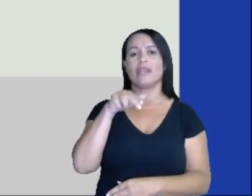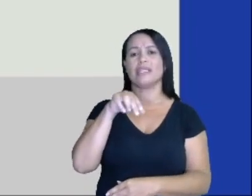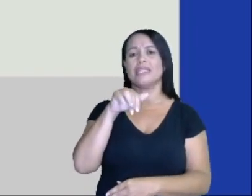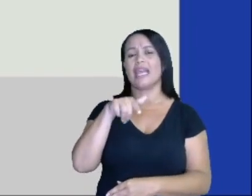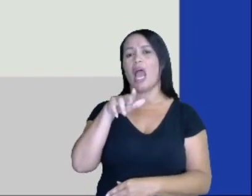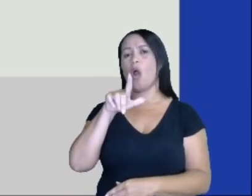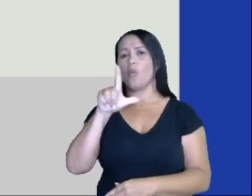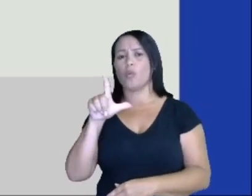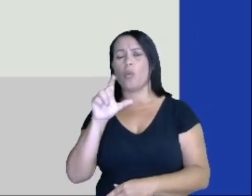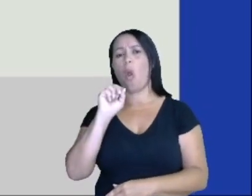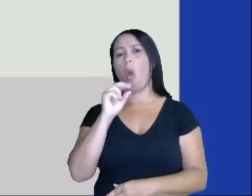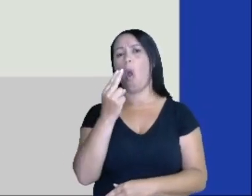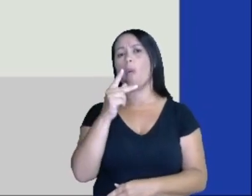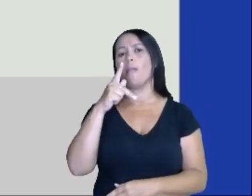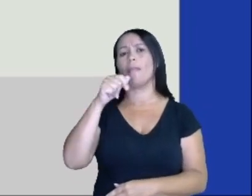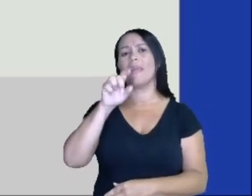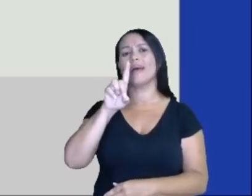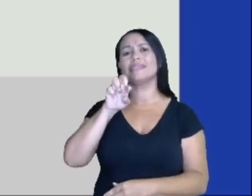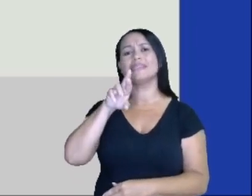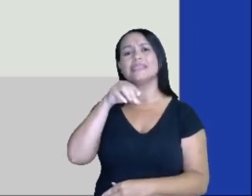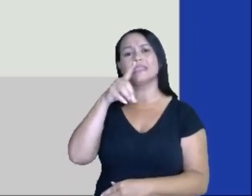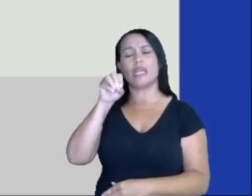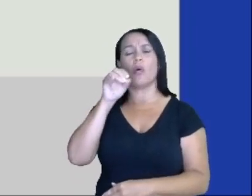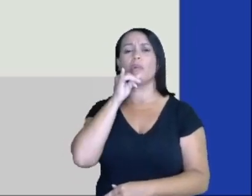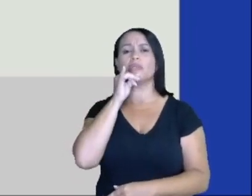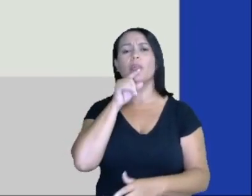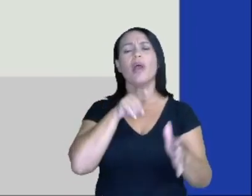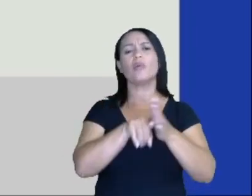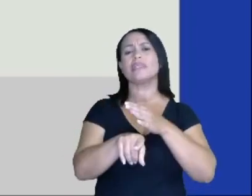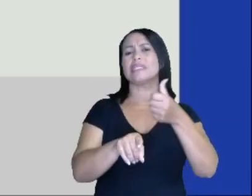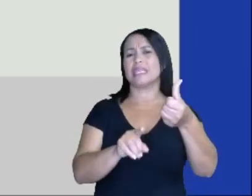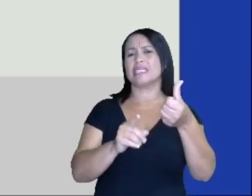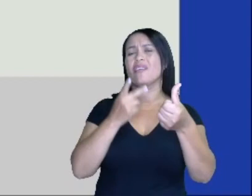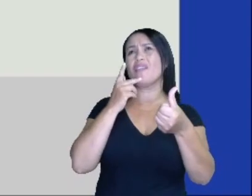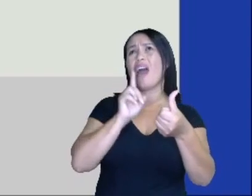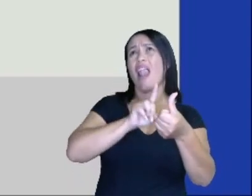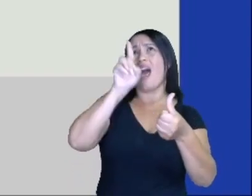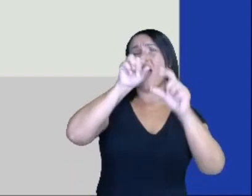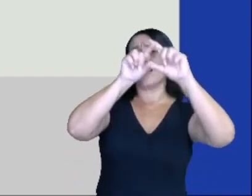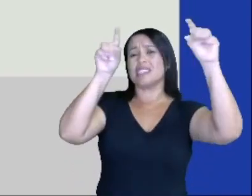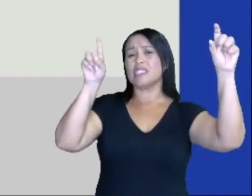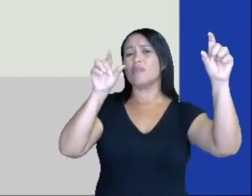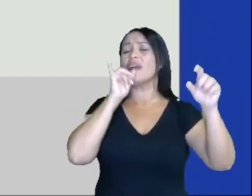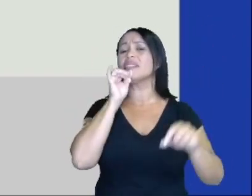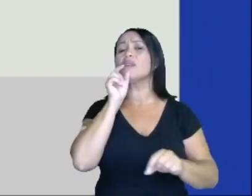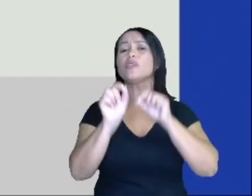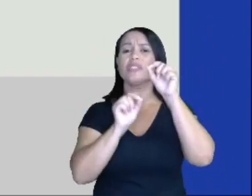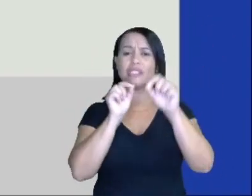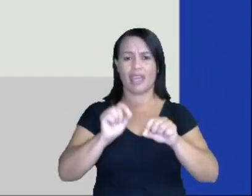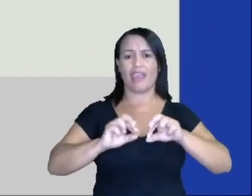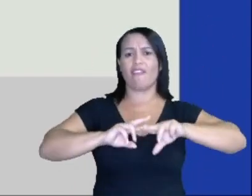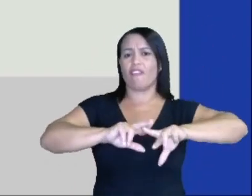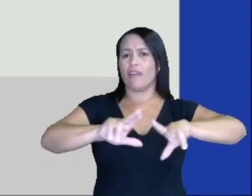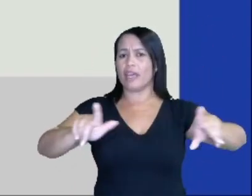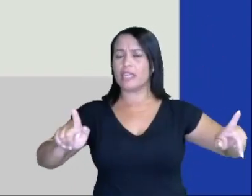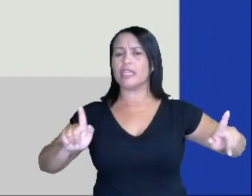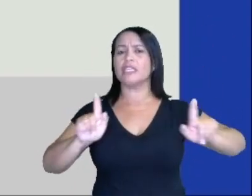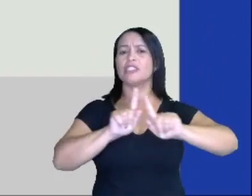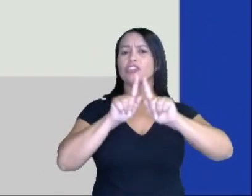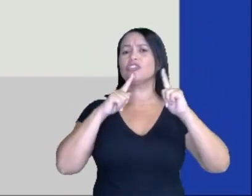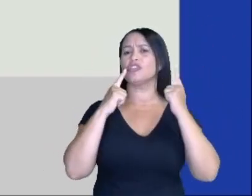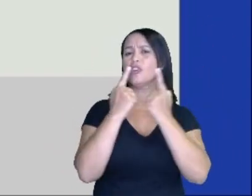padrão. A questão 6, ela diz o seguinte: na fala acima, podemos perceber exemplo de variante geográfica